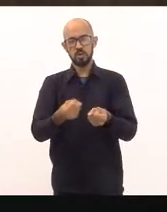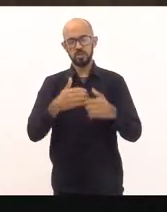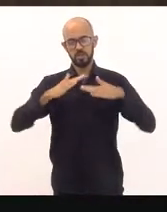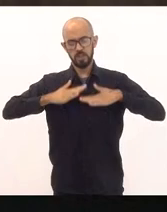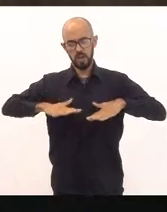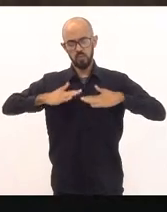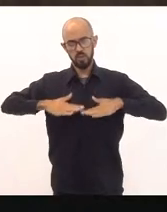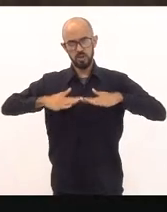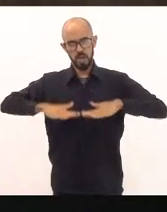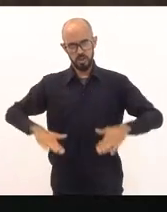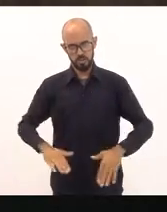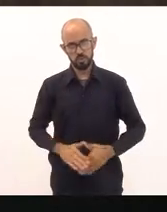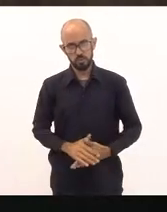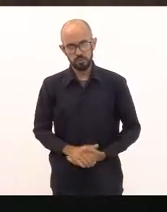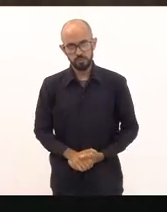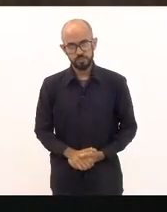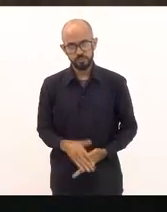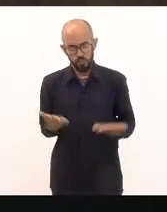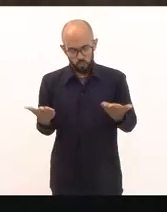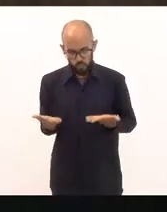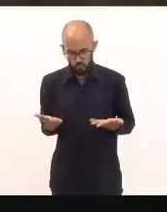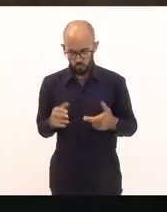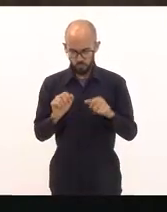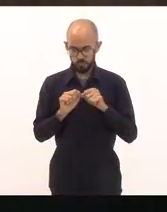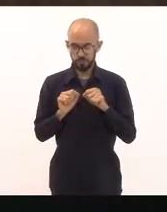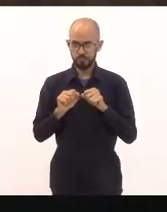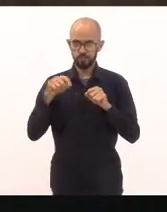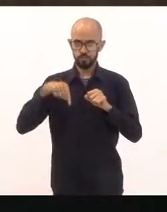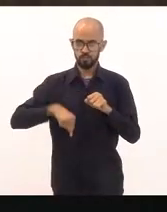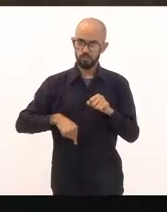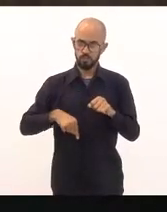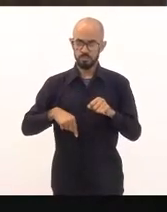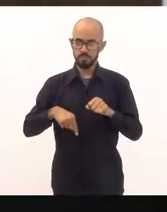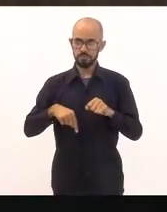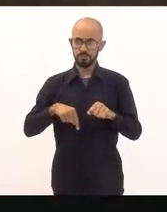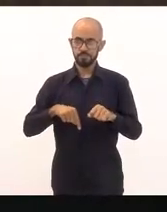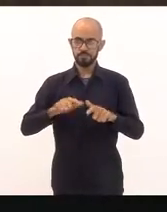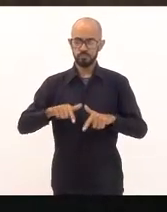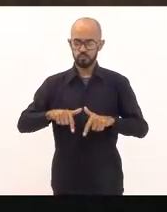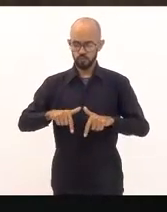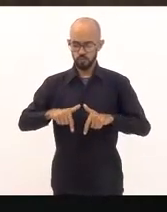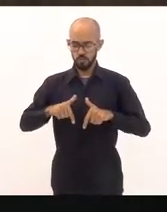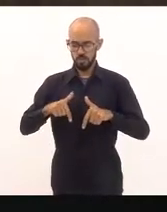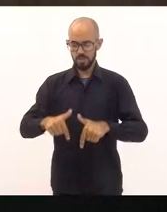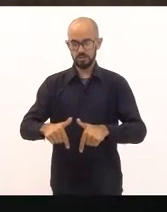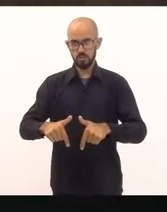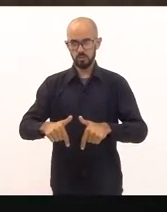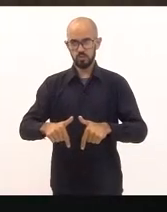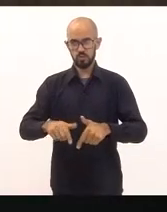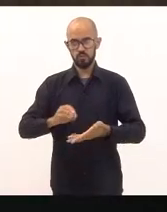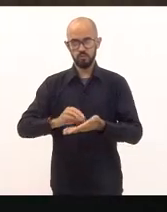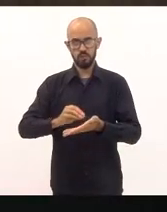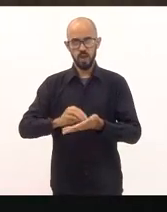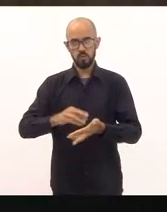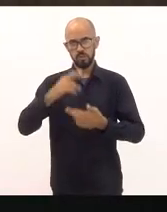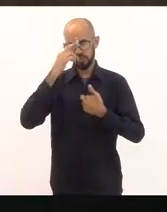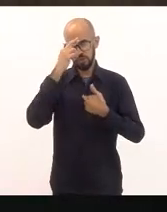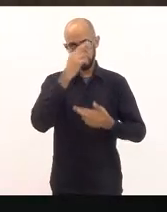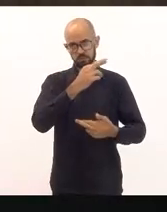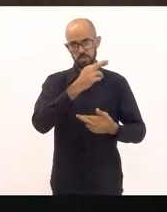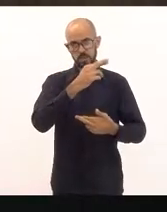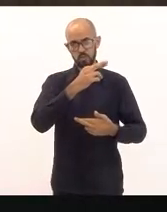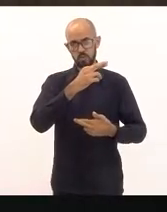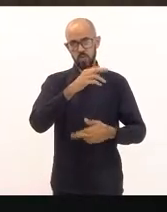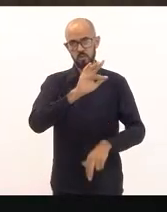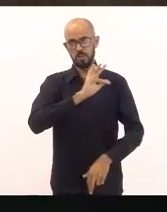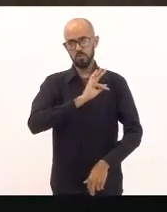segurança. Hoje, o que se fez aqui, além de um ato de desrespeito aos militares, e